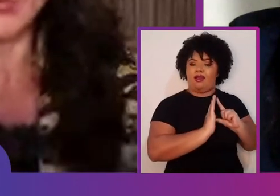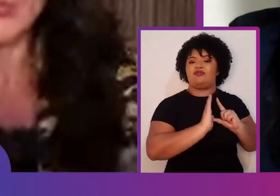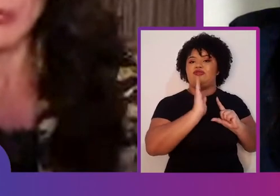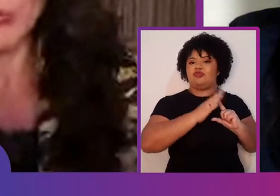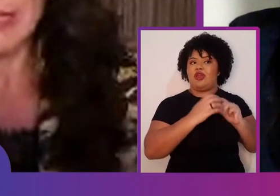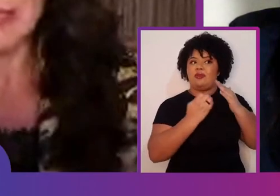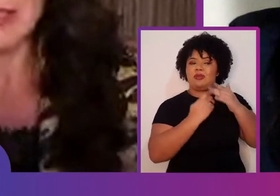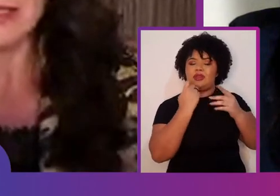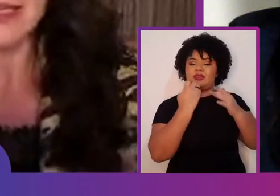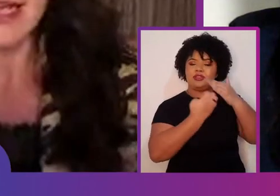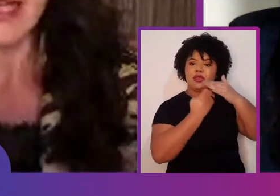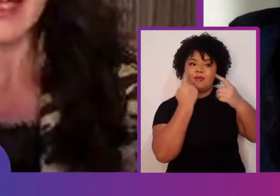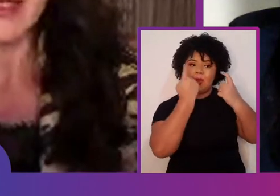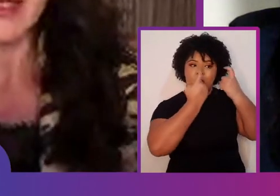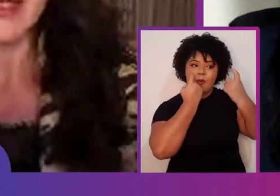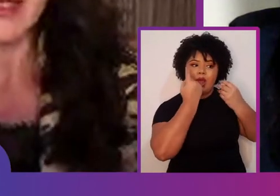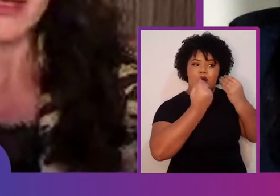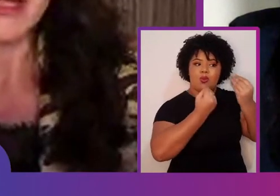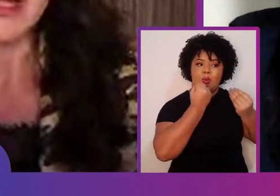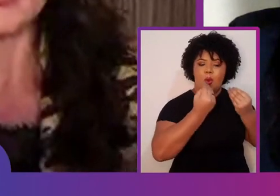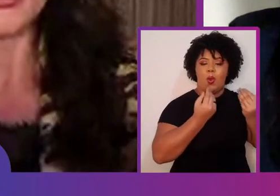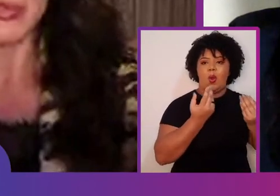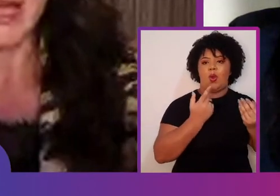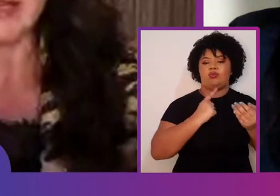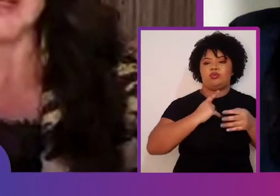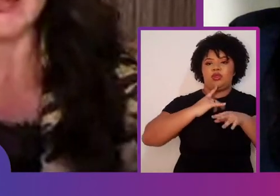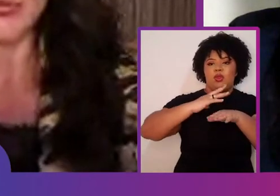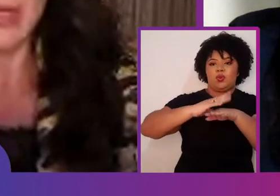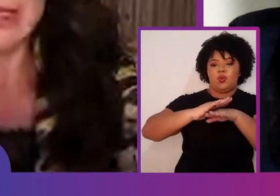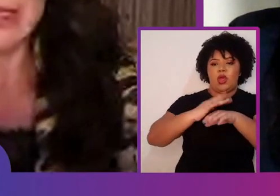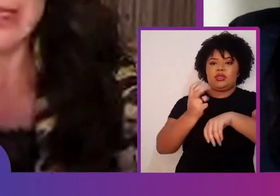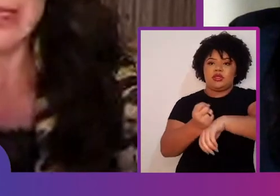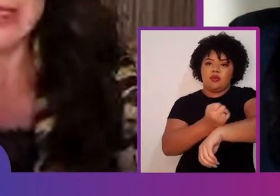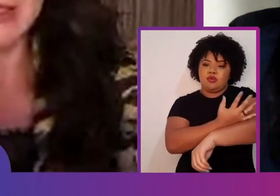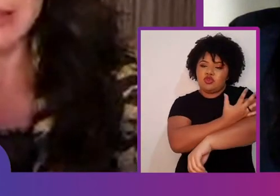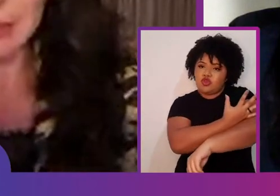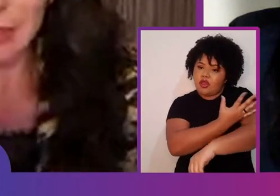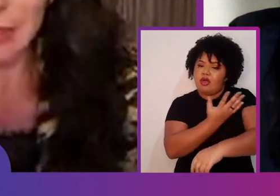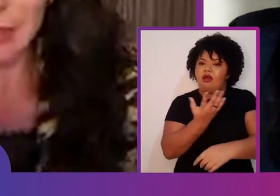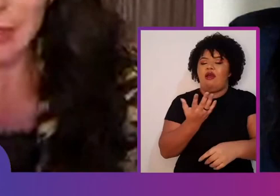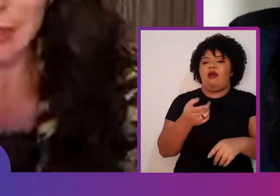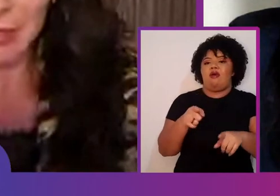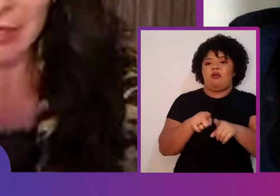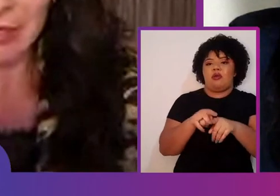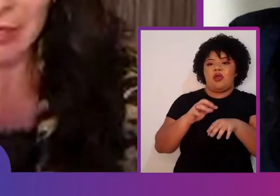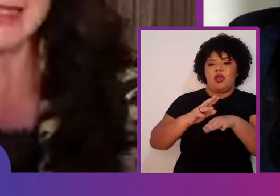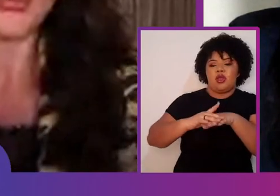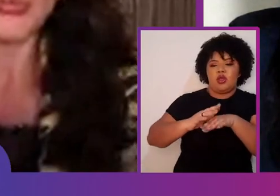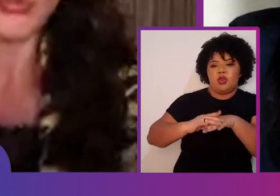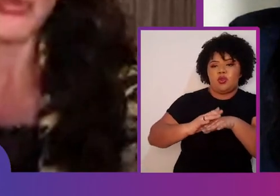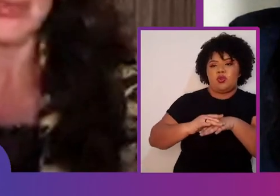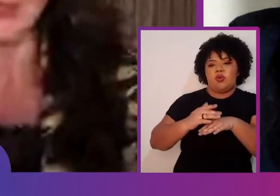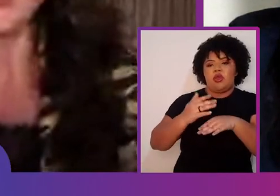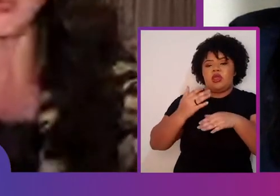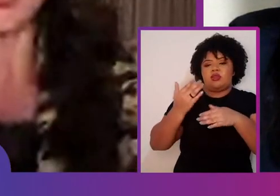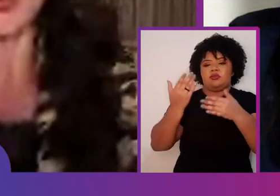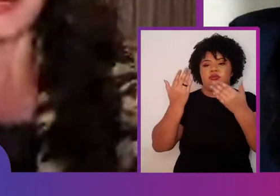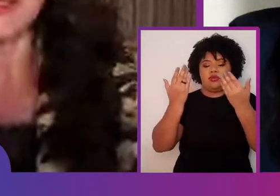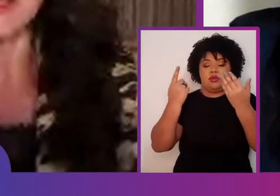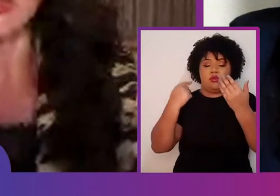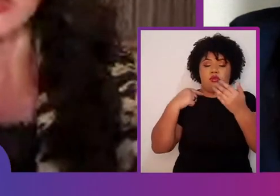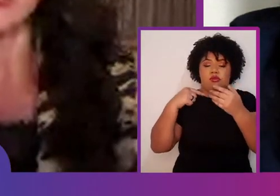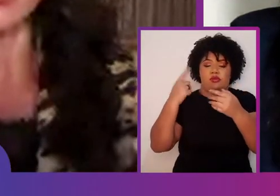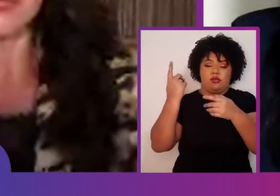Se falou das doenças emocionais, das doenças mentais nos últimos